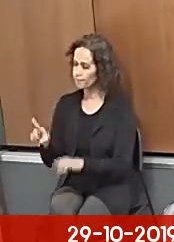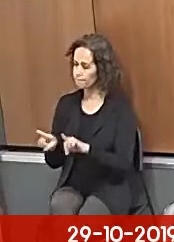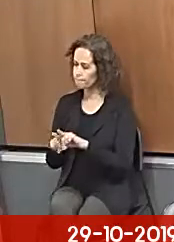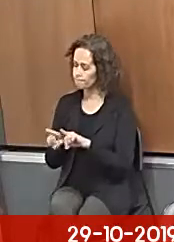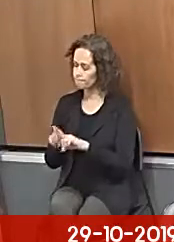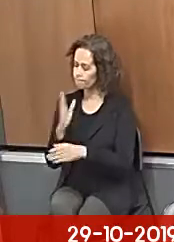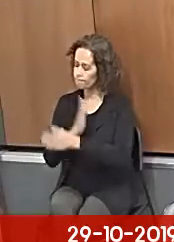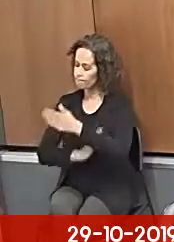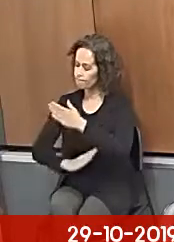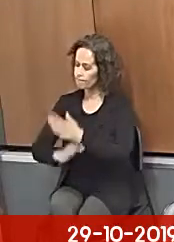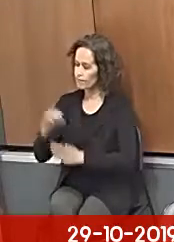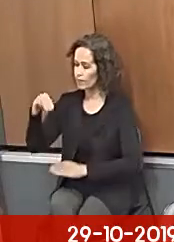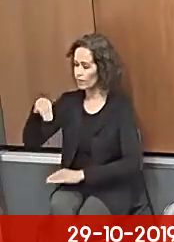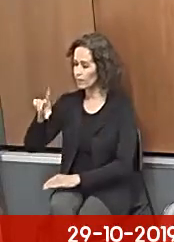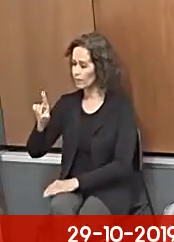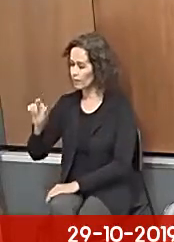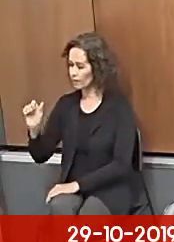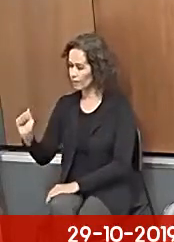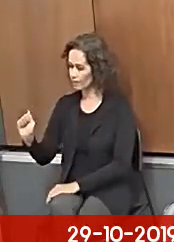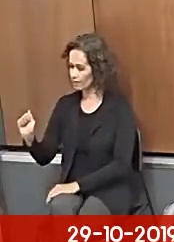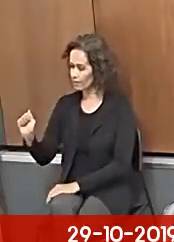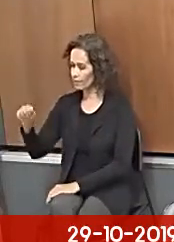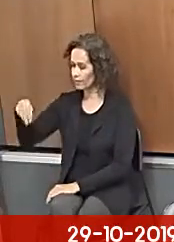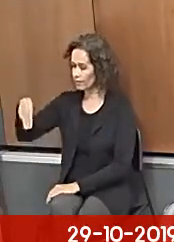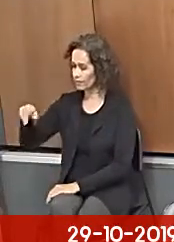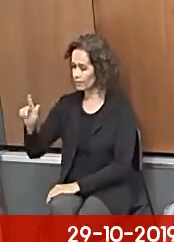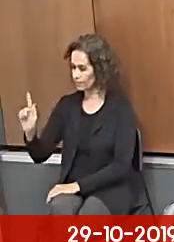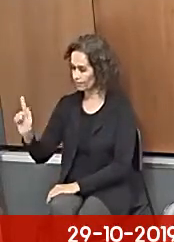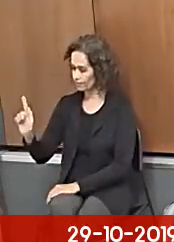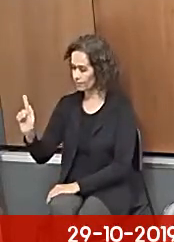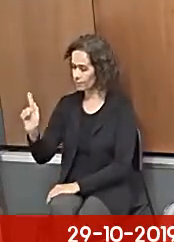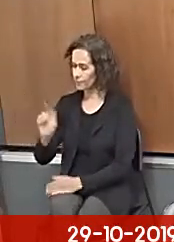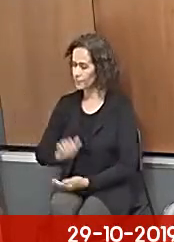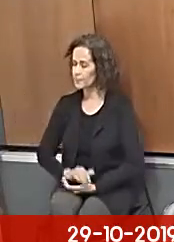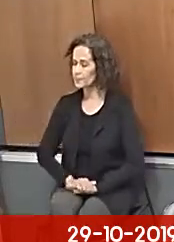amputados, a MDA-MG.